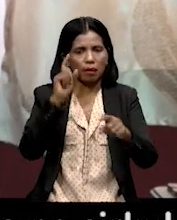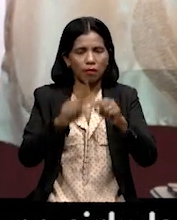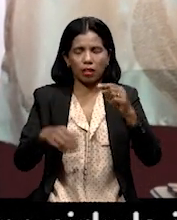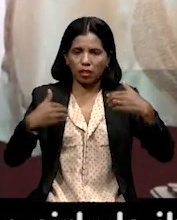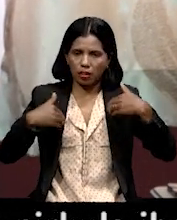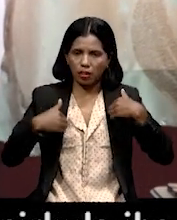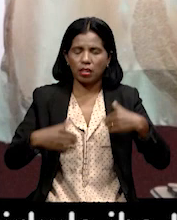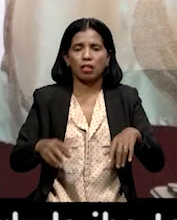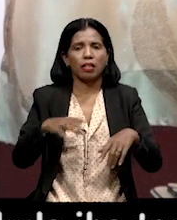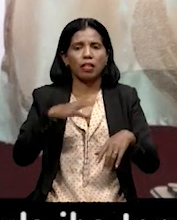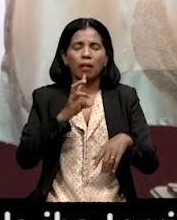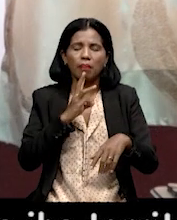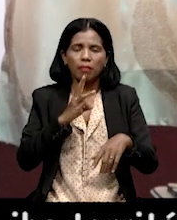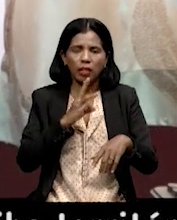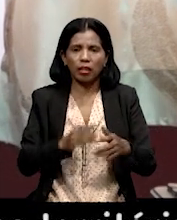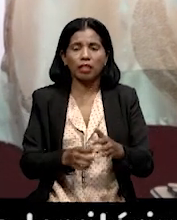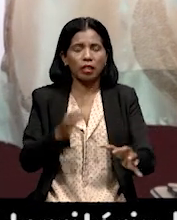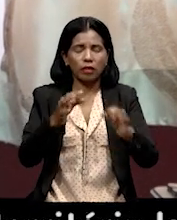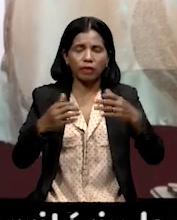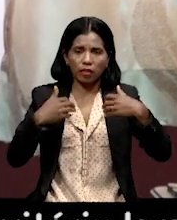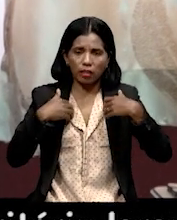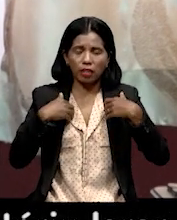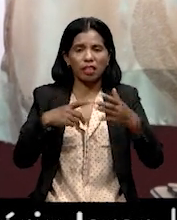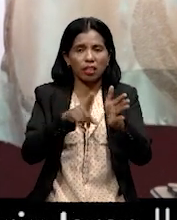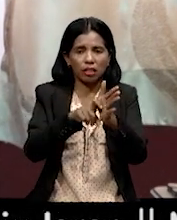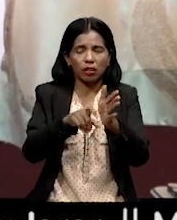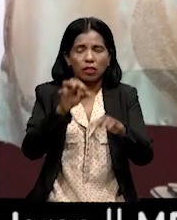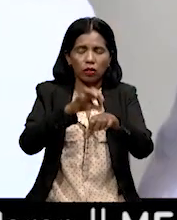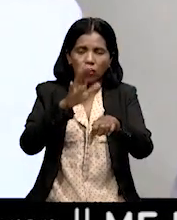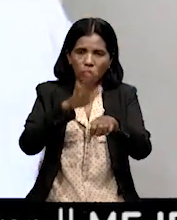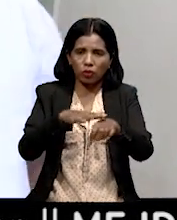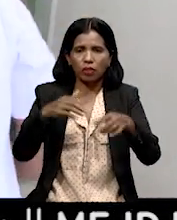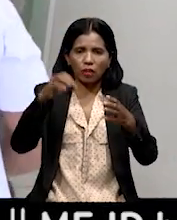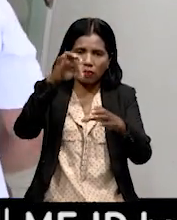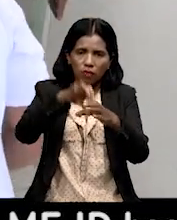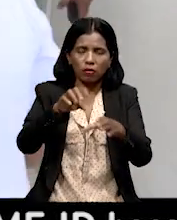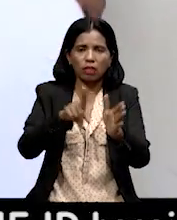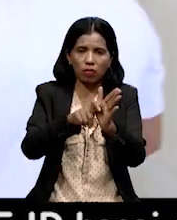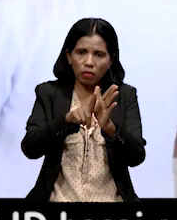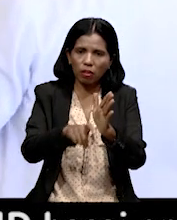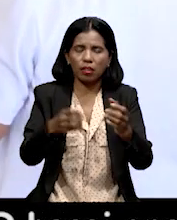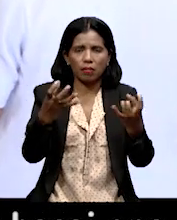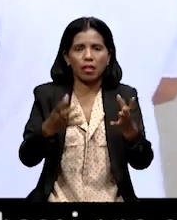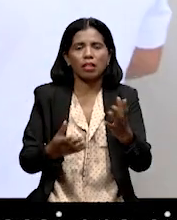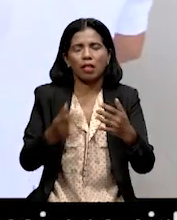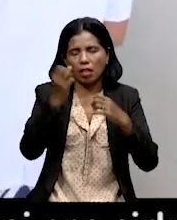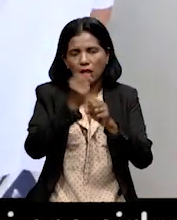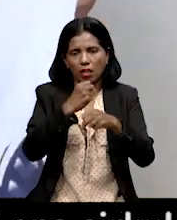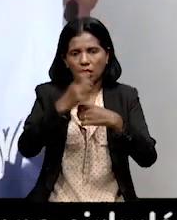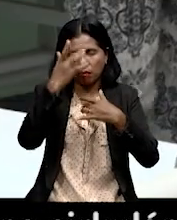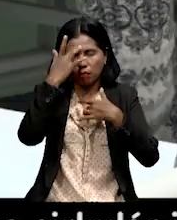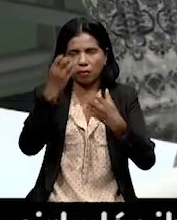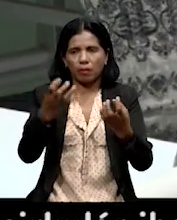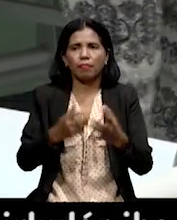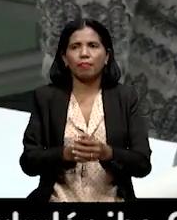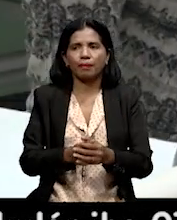de be susuk moris bane kon tolum bane kon laiha dengue laiha laiha ita ne umalaran. MNB mais afetado moras dengue mak